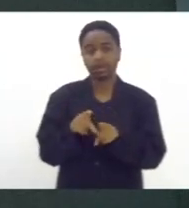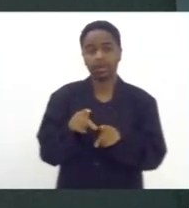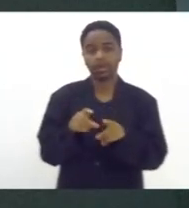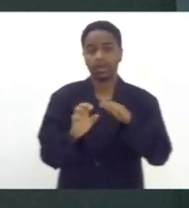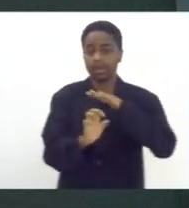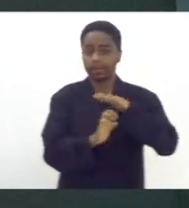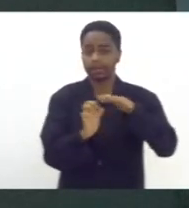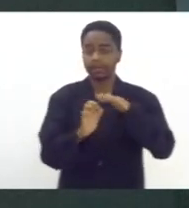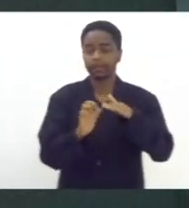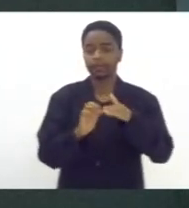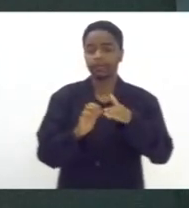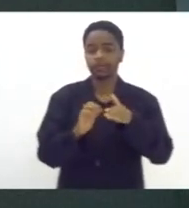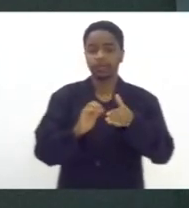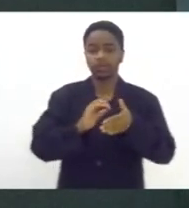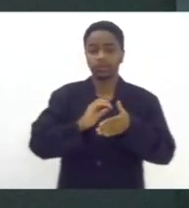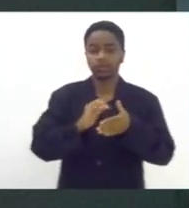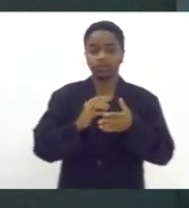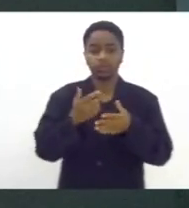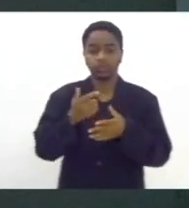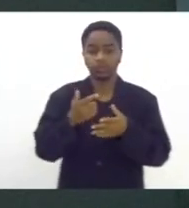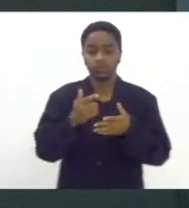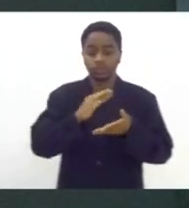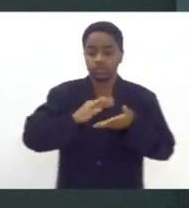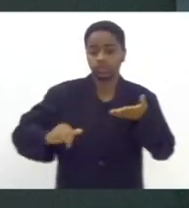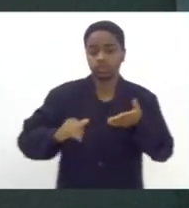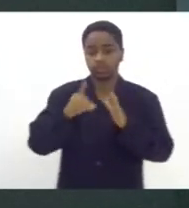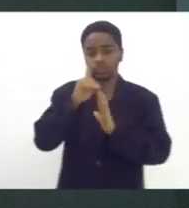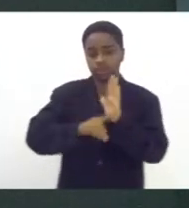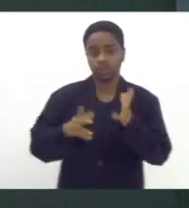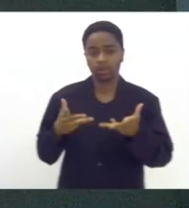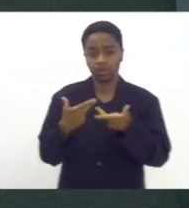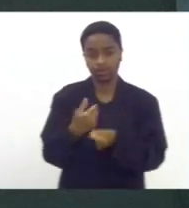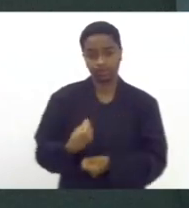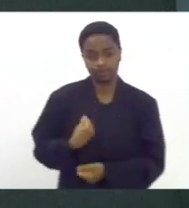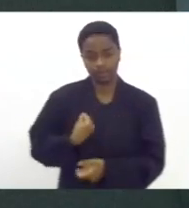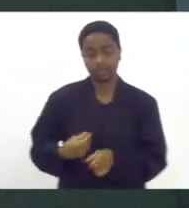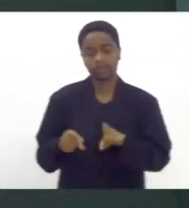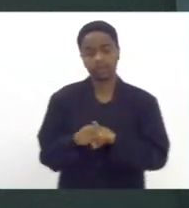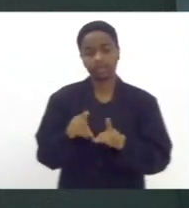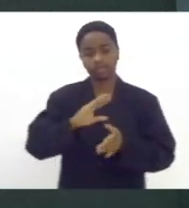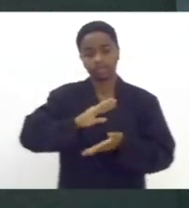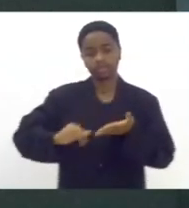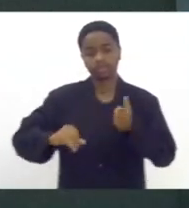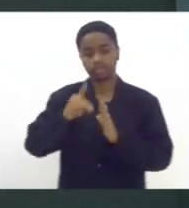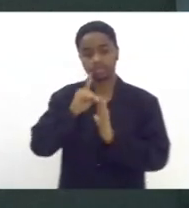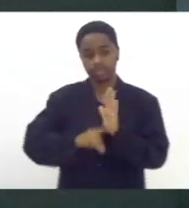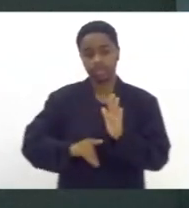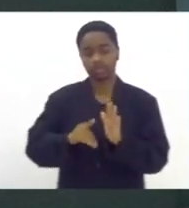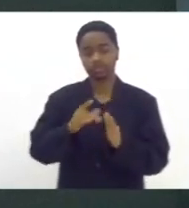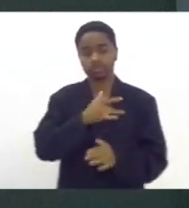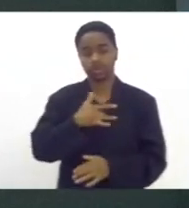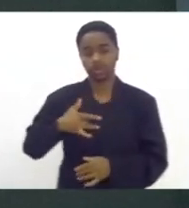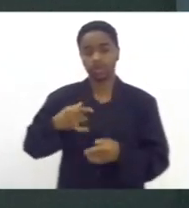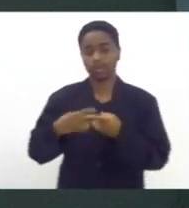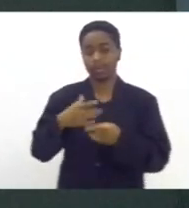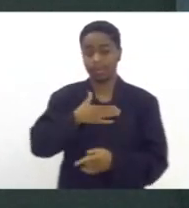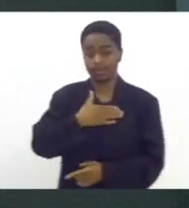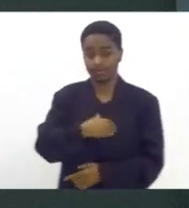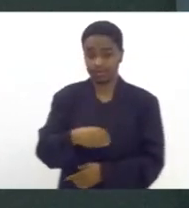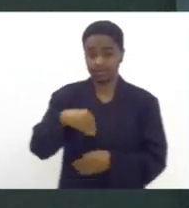direito a qualidade de vida tá tirando da gente o direito à saúde a minha filha tá vomitando sem parar dentro de casa